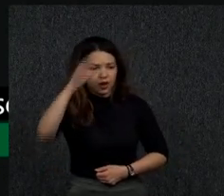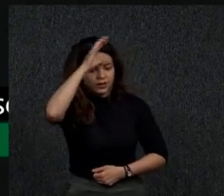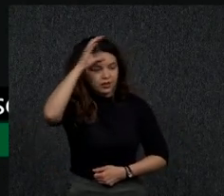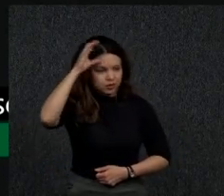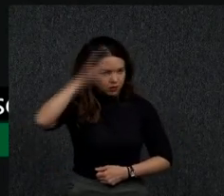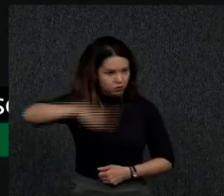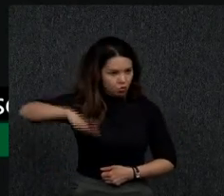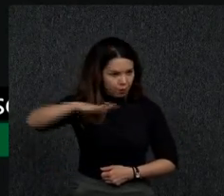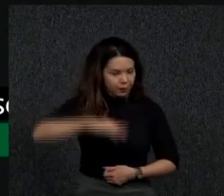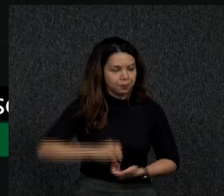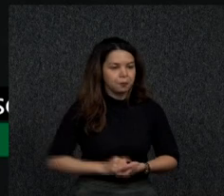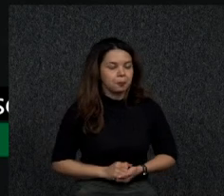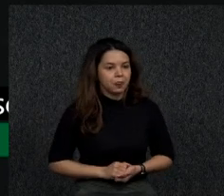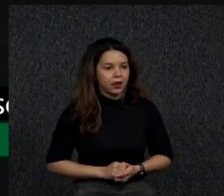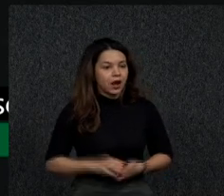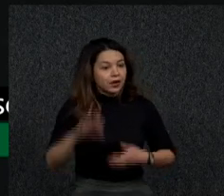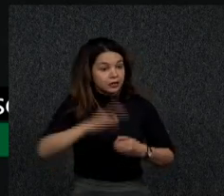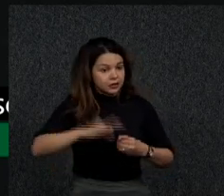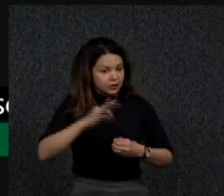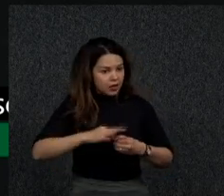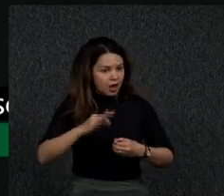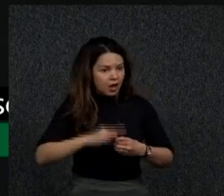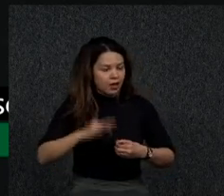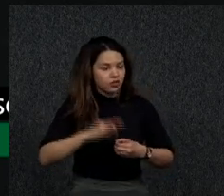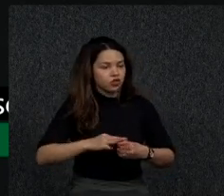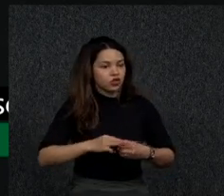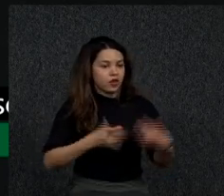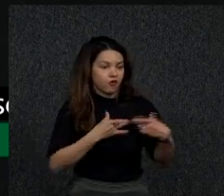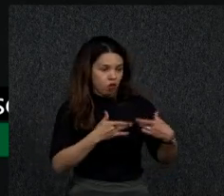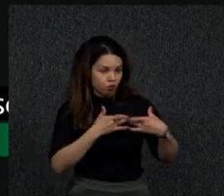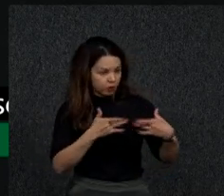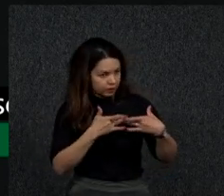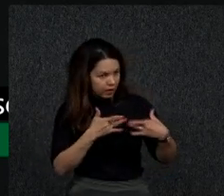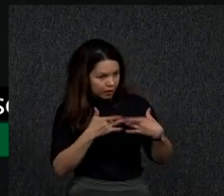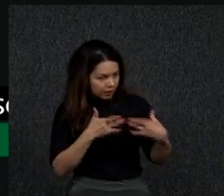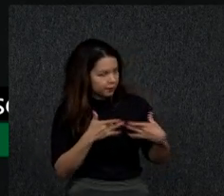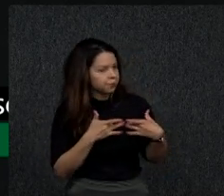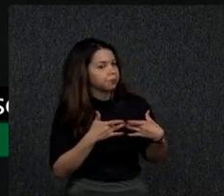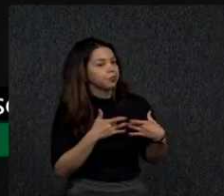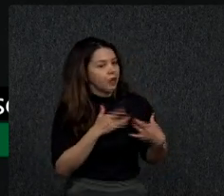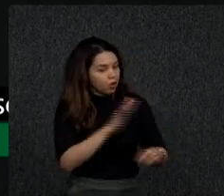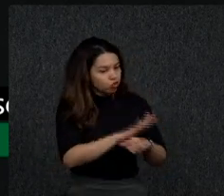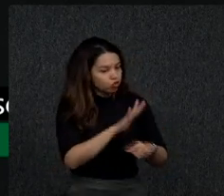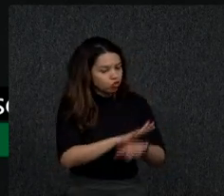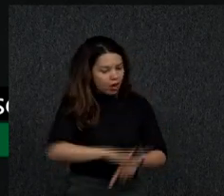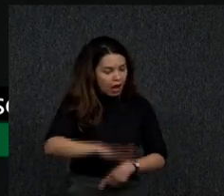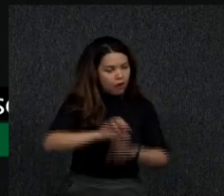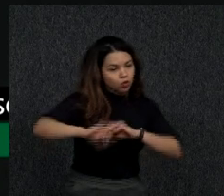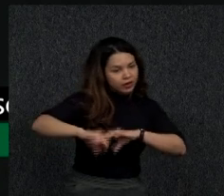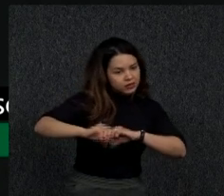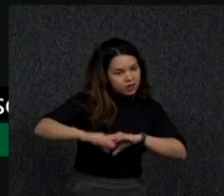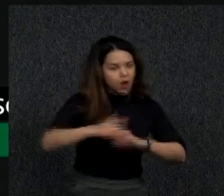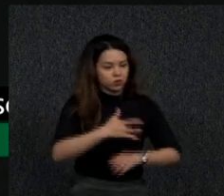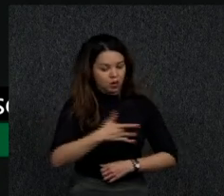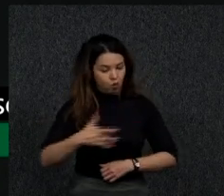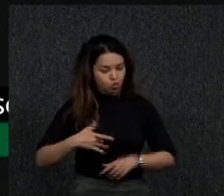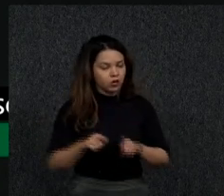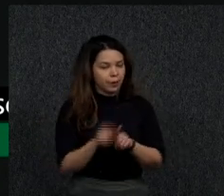anos. E uma fila de espera, senhor presidente, de mais de 200 pré-matriculados aguardando a